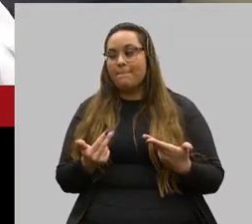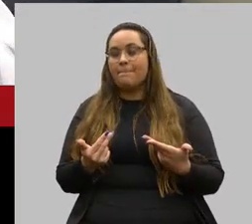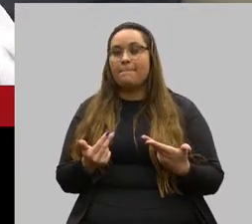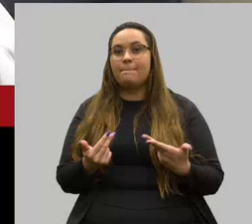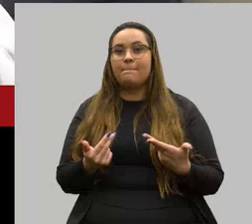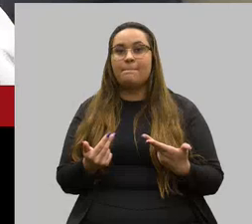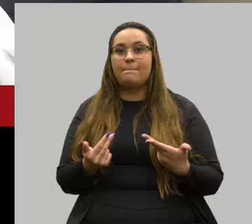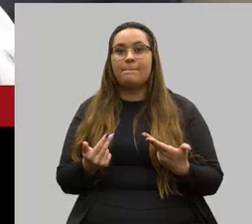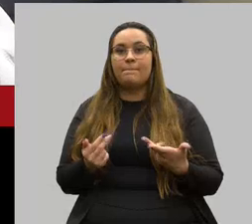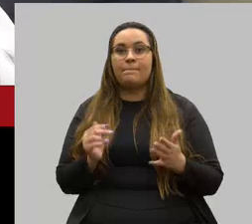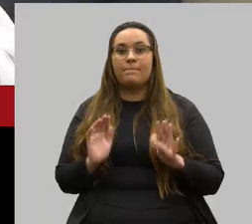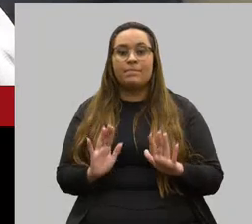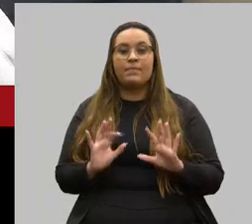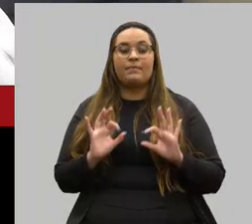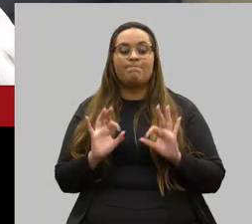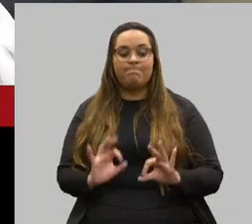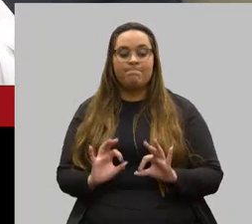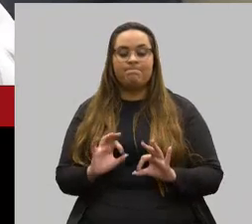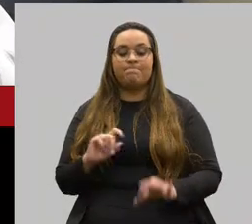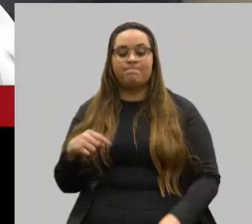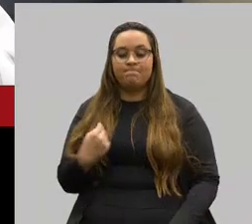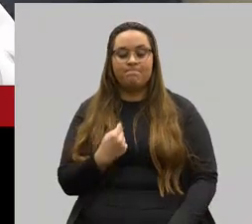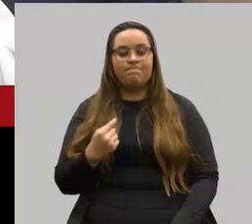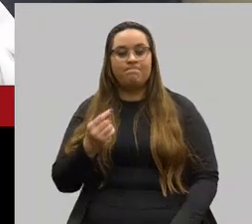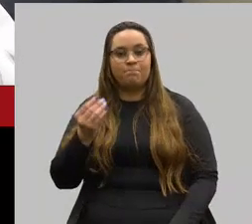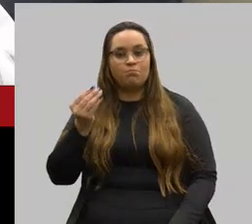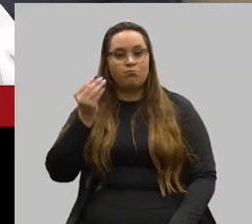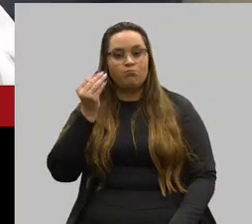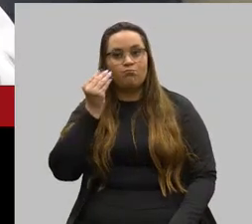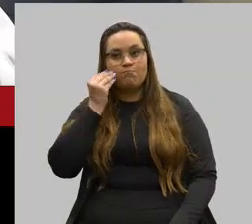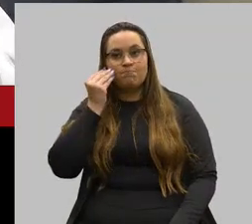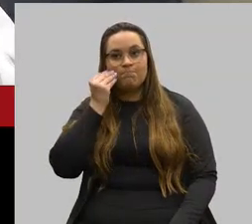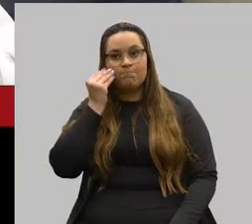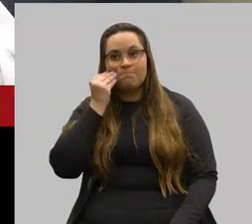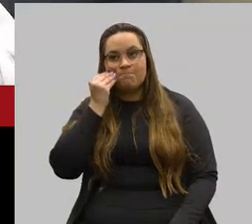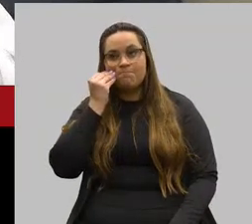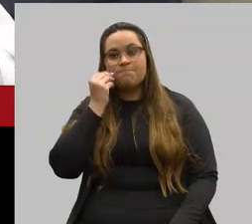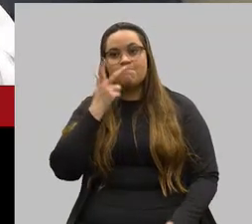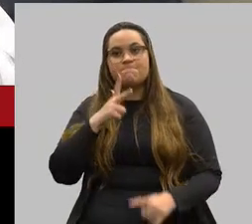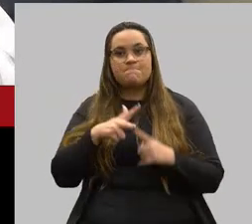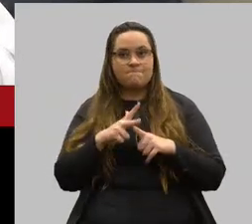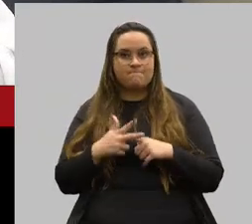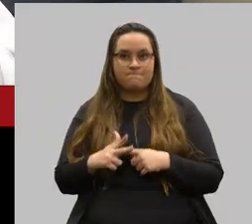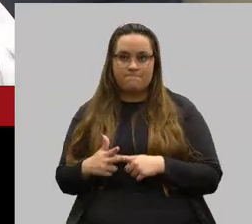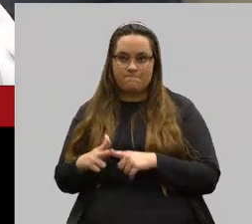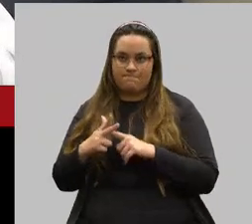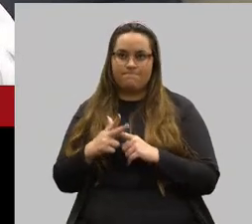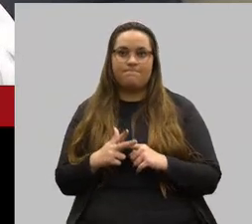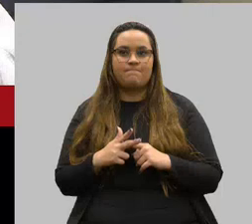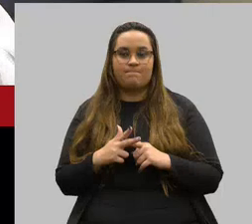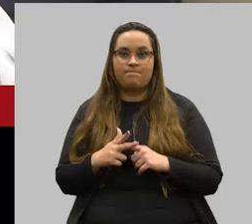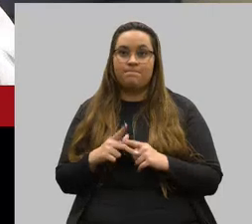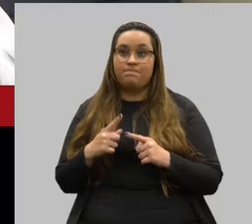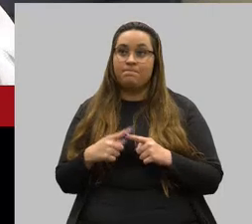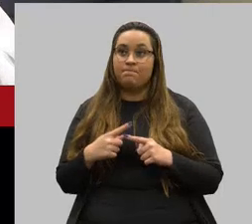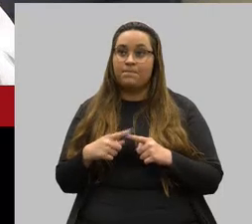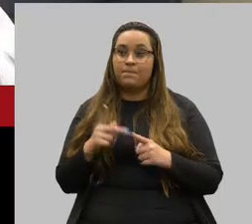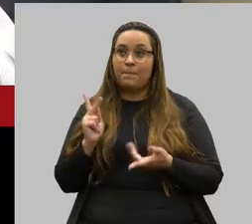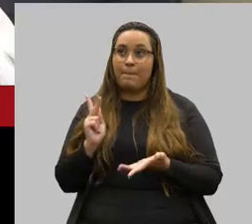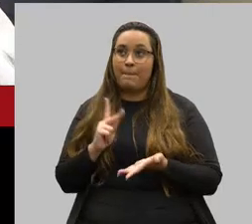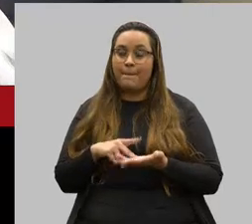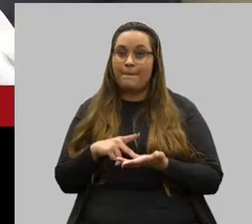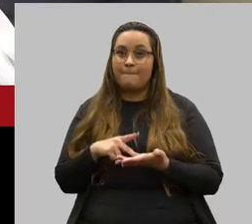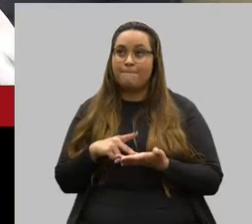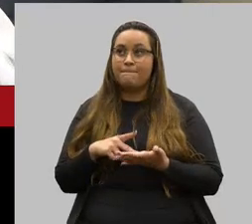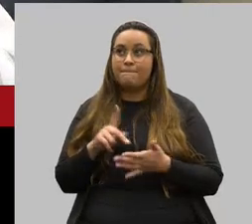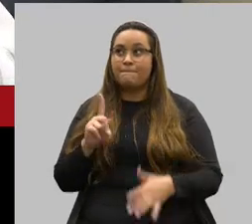gestão exatamente para que nós busquemos essa Esta correção né porque na verdade hoje a limitação ela